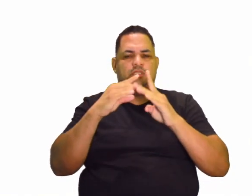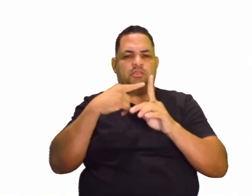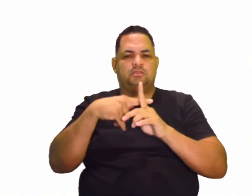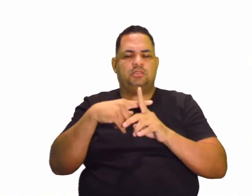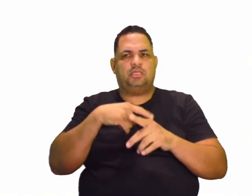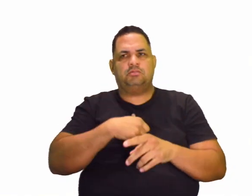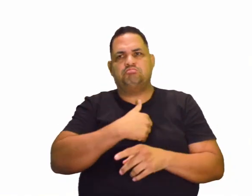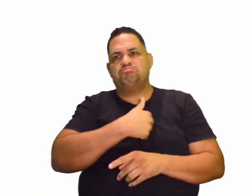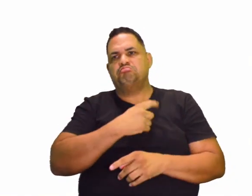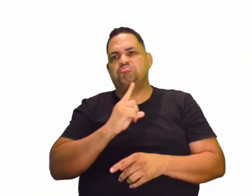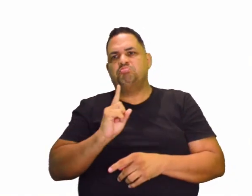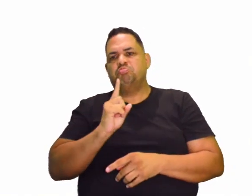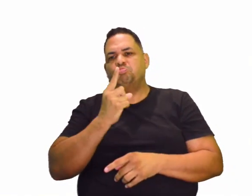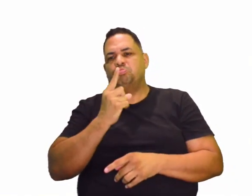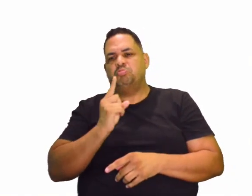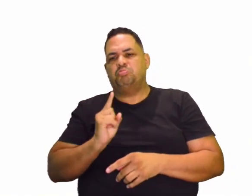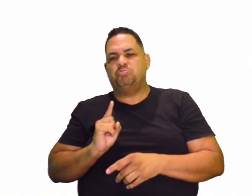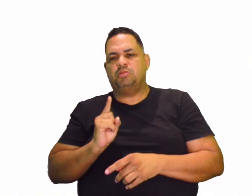que